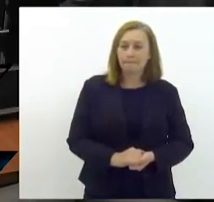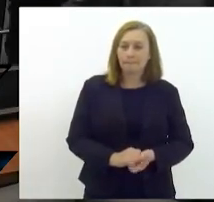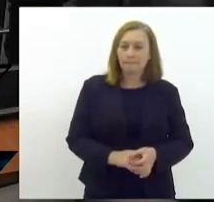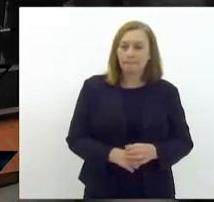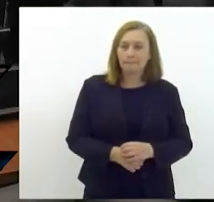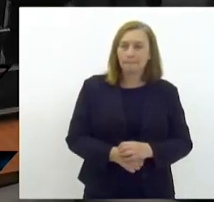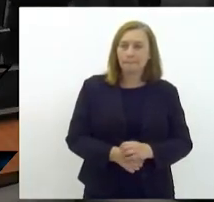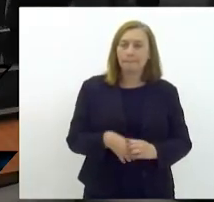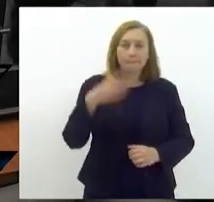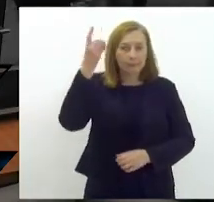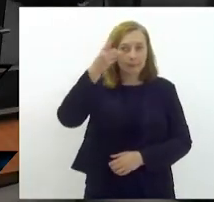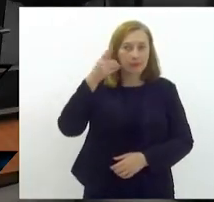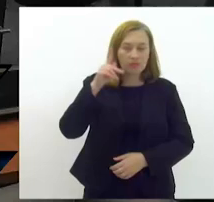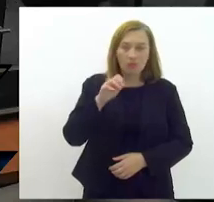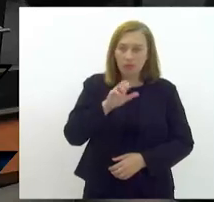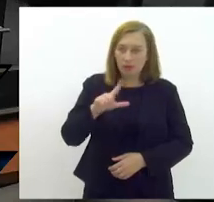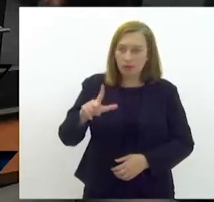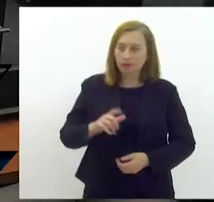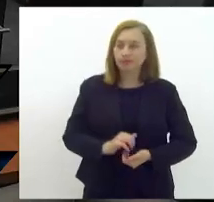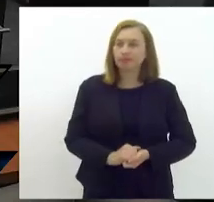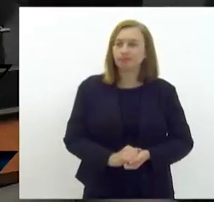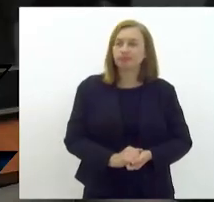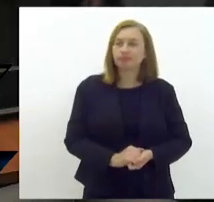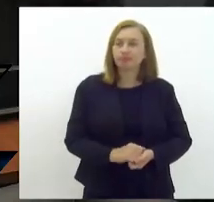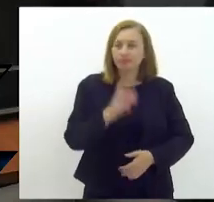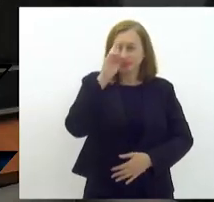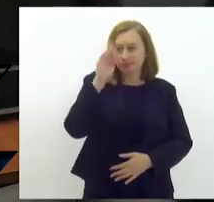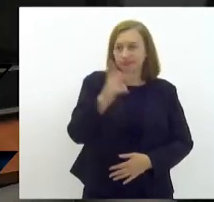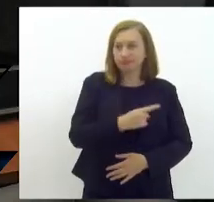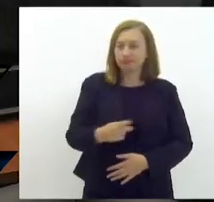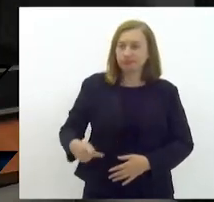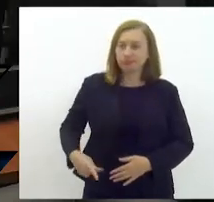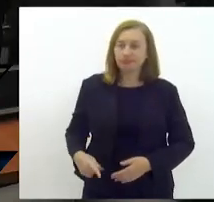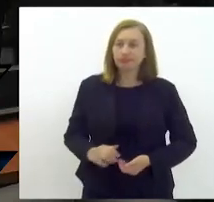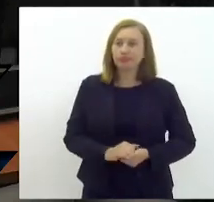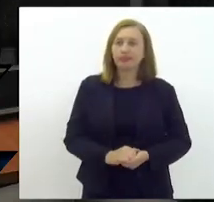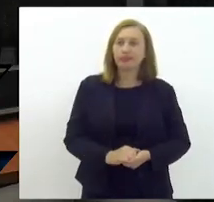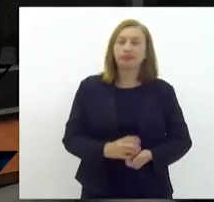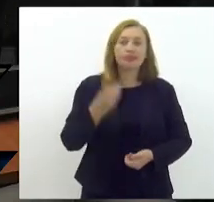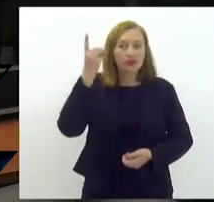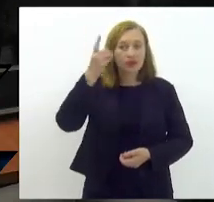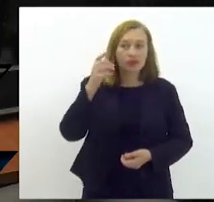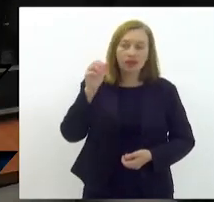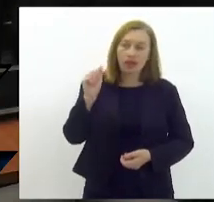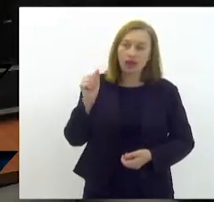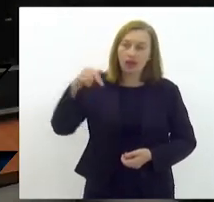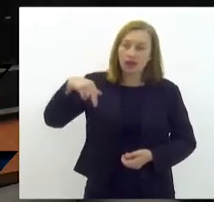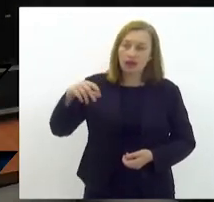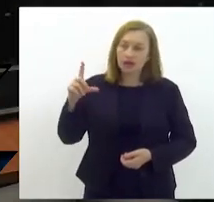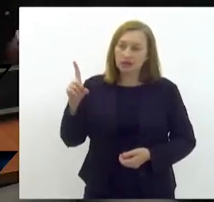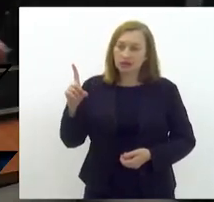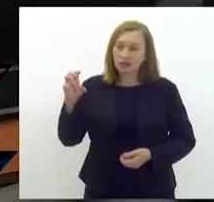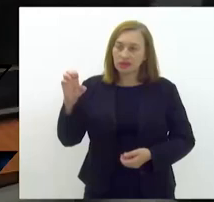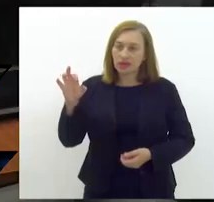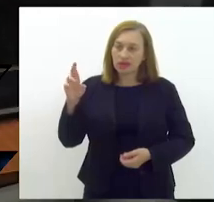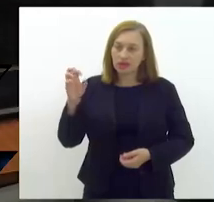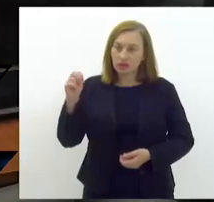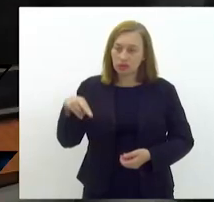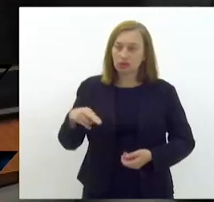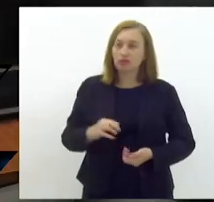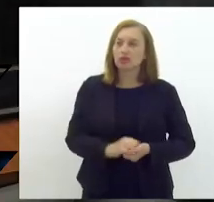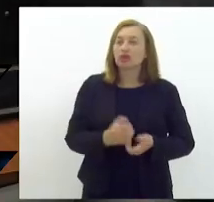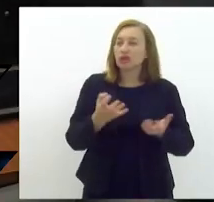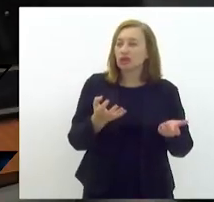Deputado poubel por favor Presidente o deputado Anderson eu queria fazer couro aqui